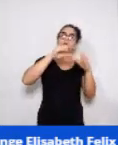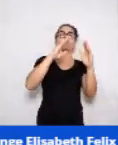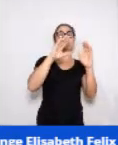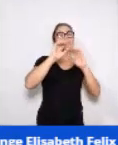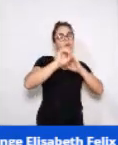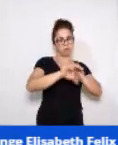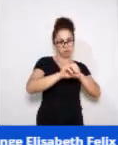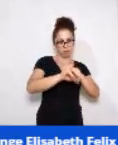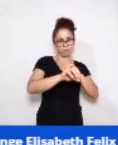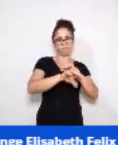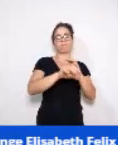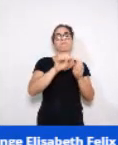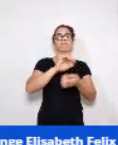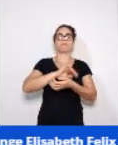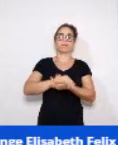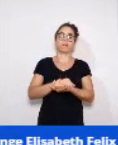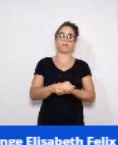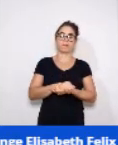passar.